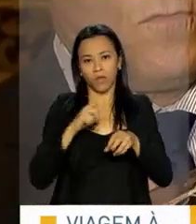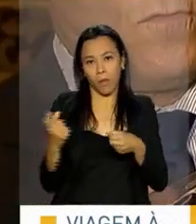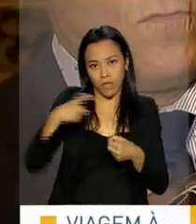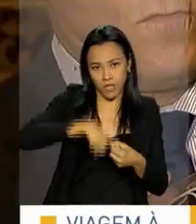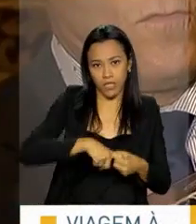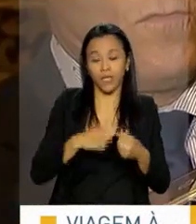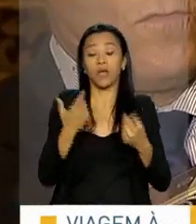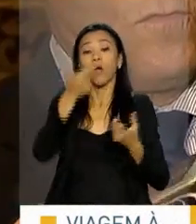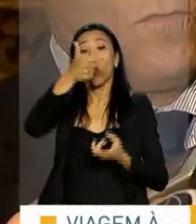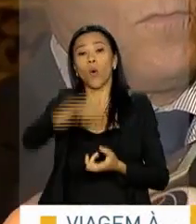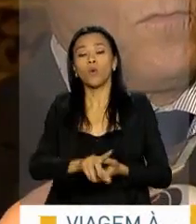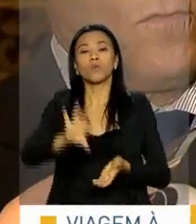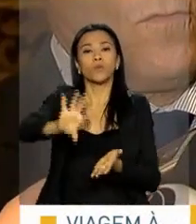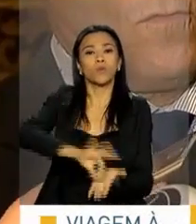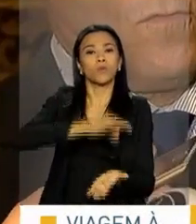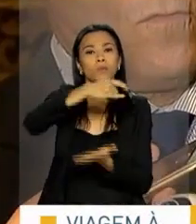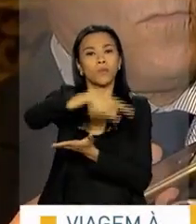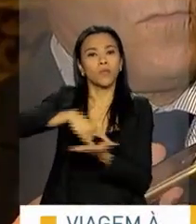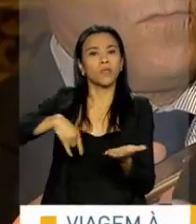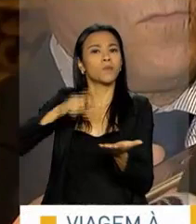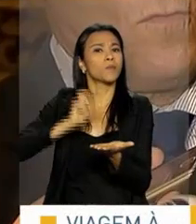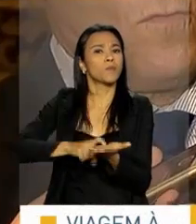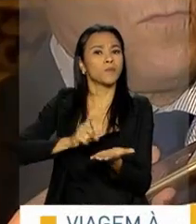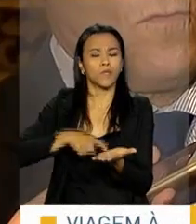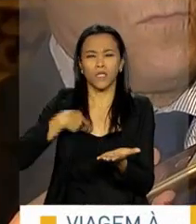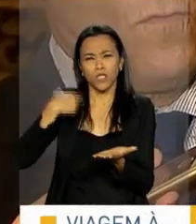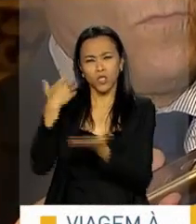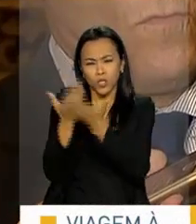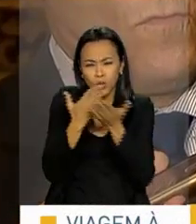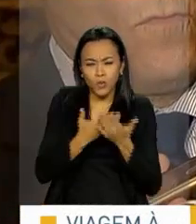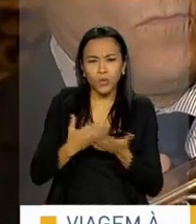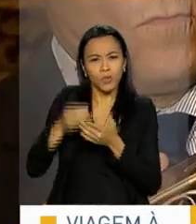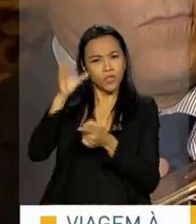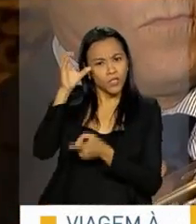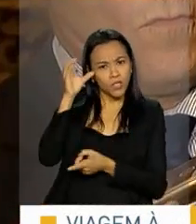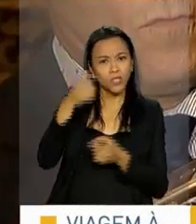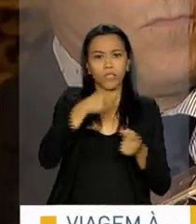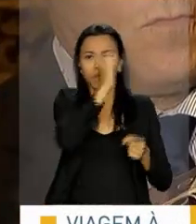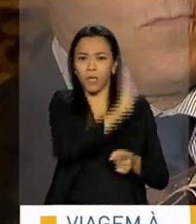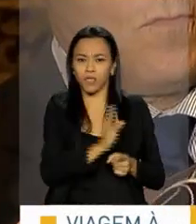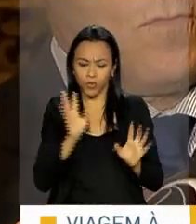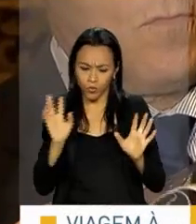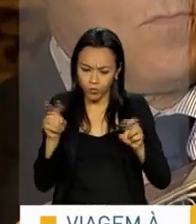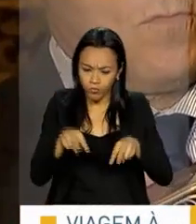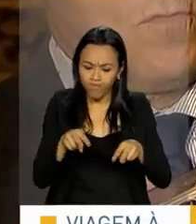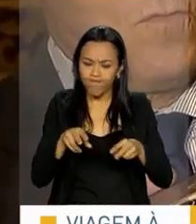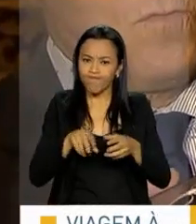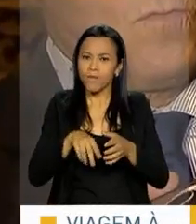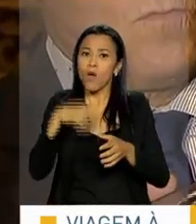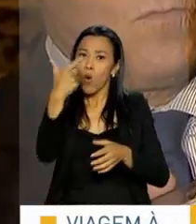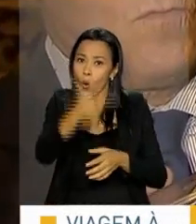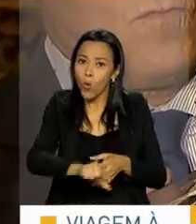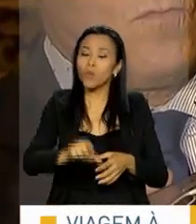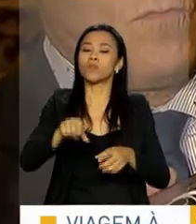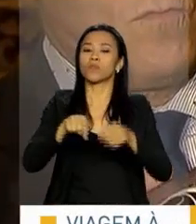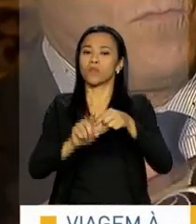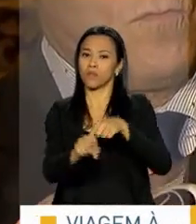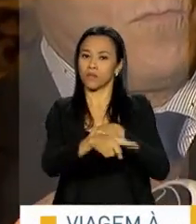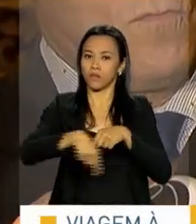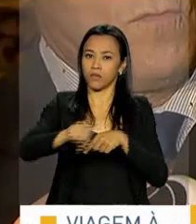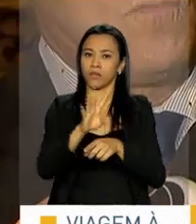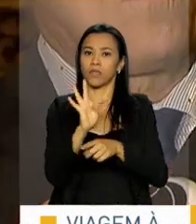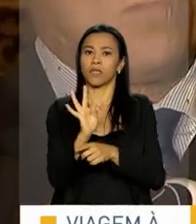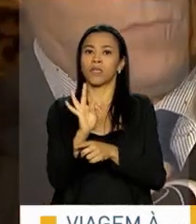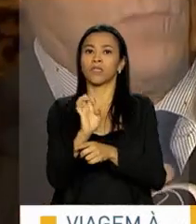assinado também um memorando de entendimento para estudo entre chineses e brasileiros para investimento também em outro terminal de uso privado em